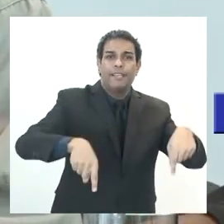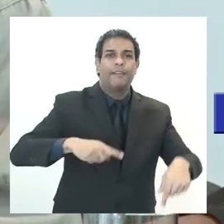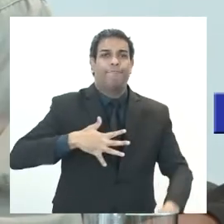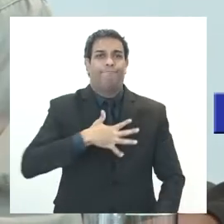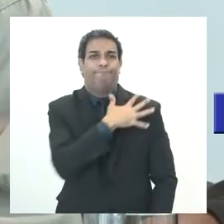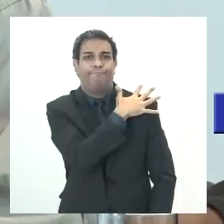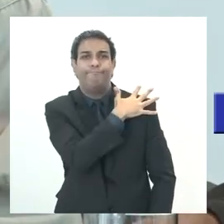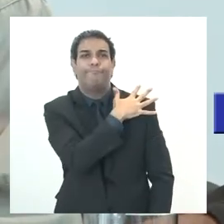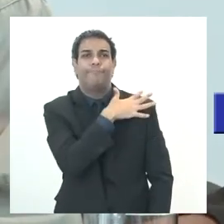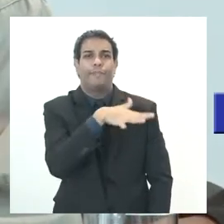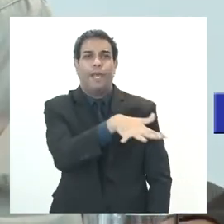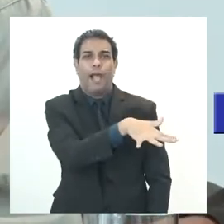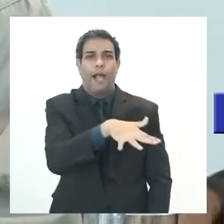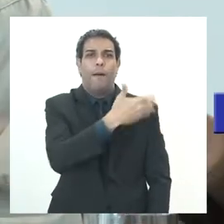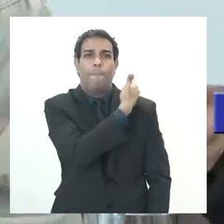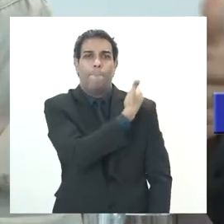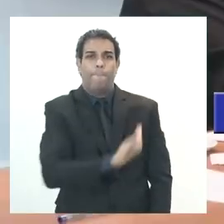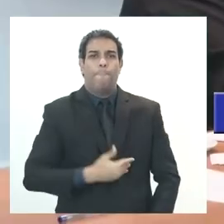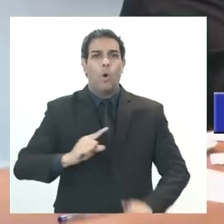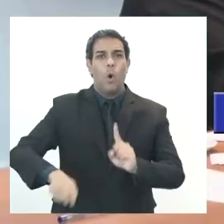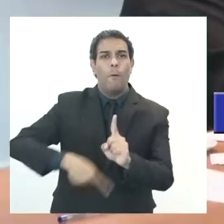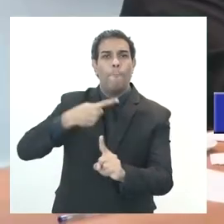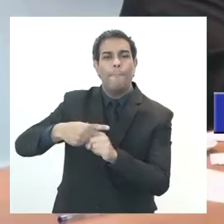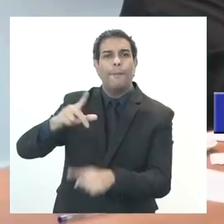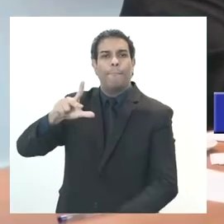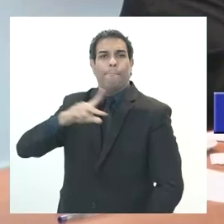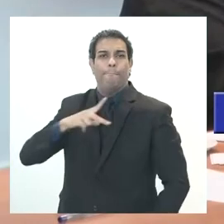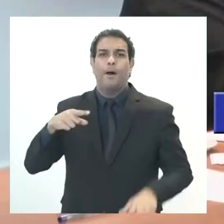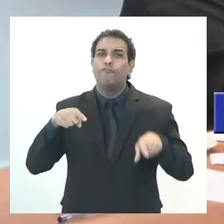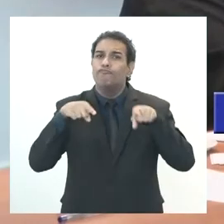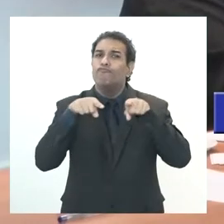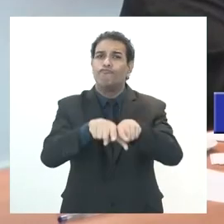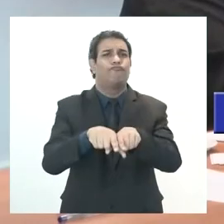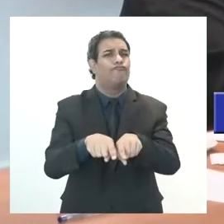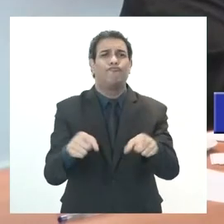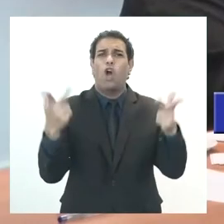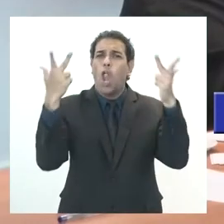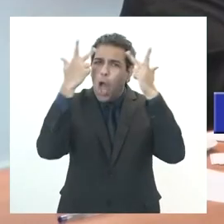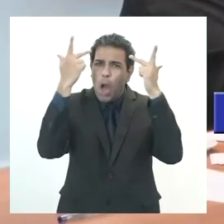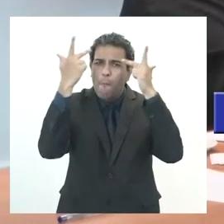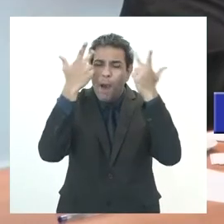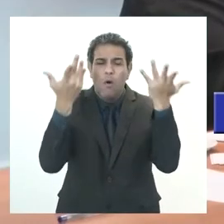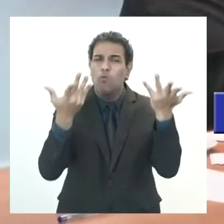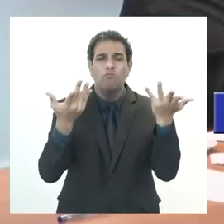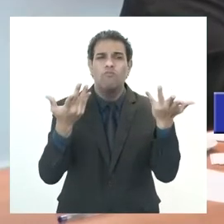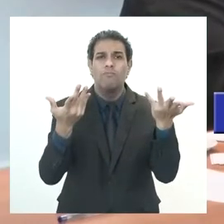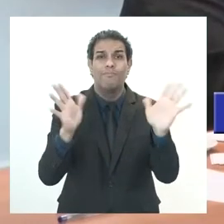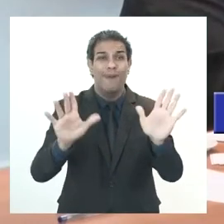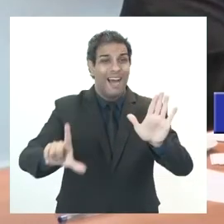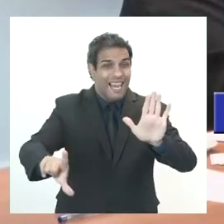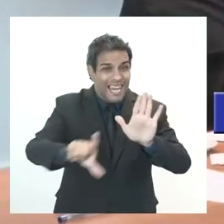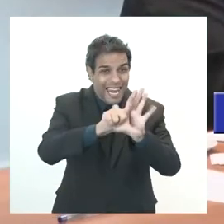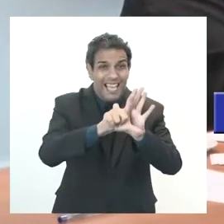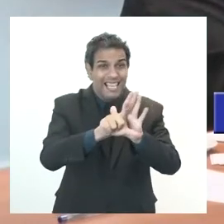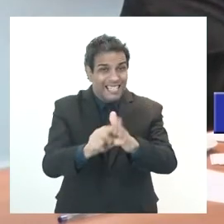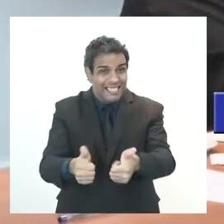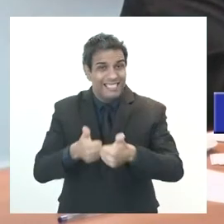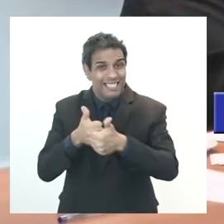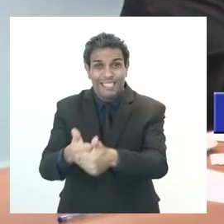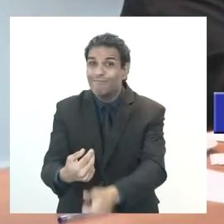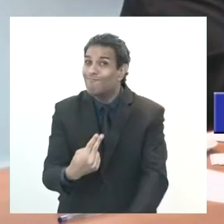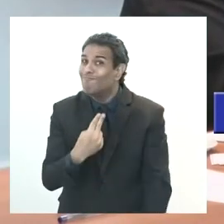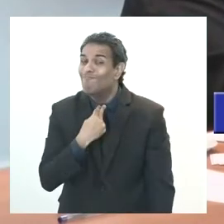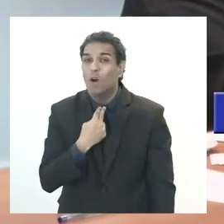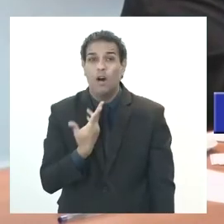o último setor público ser passar indiferentemente quando nós sabemos que pela lei não poderia